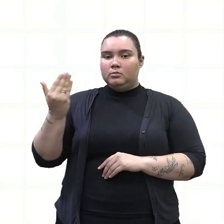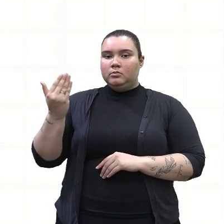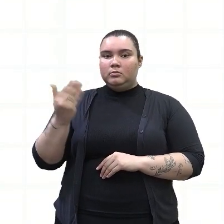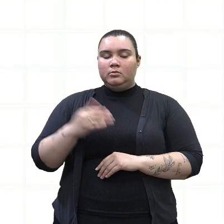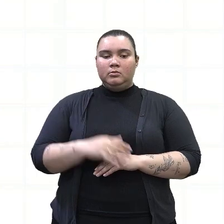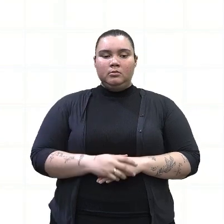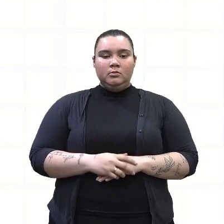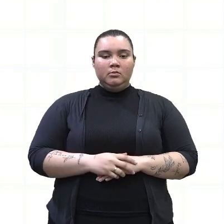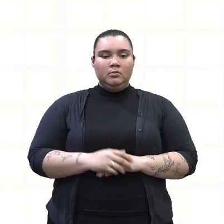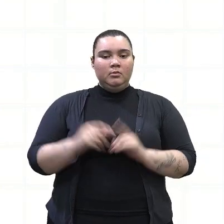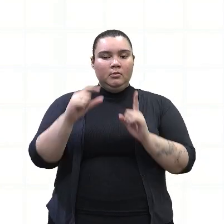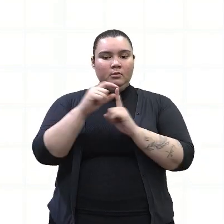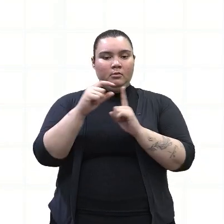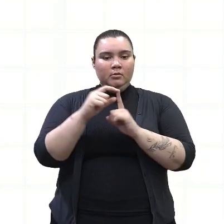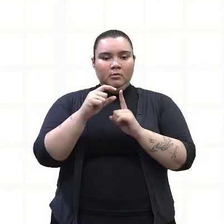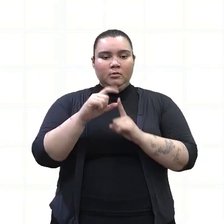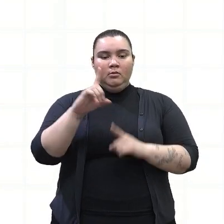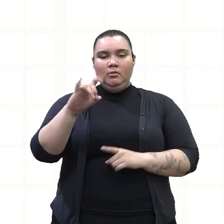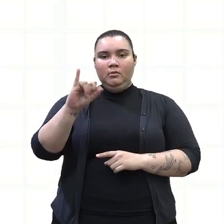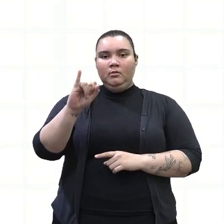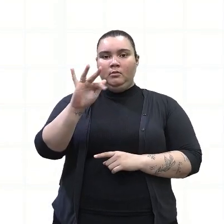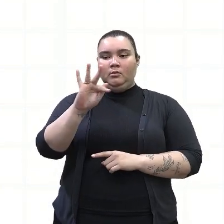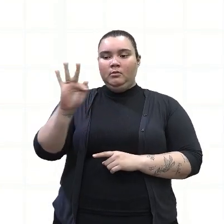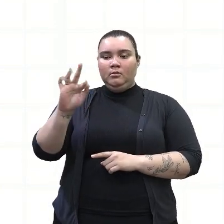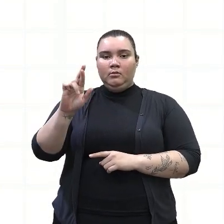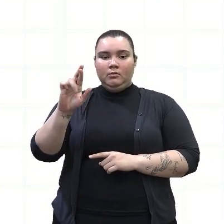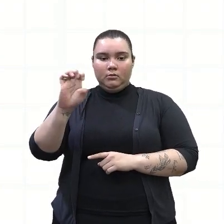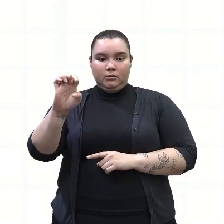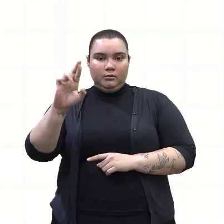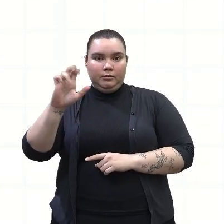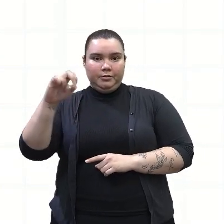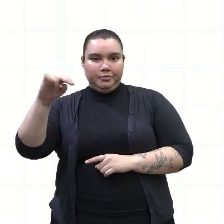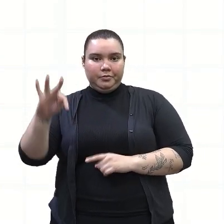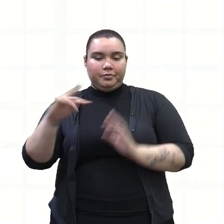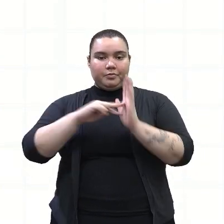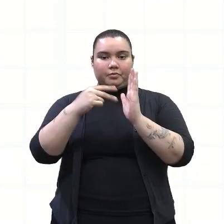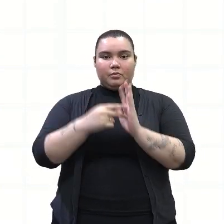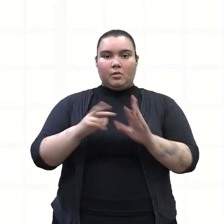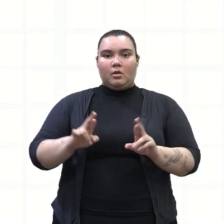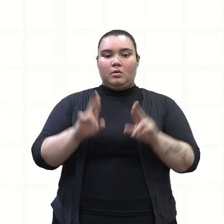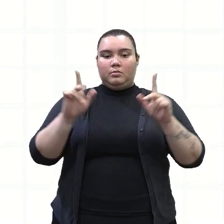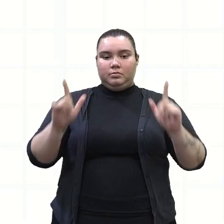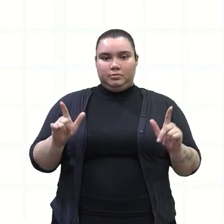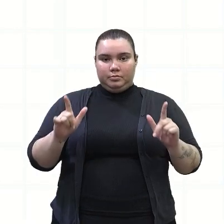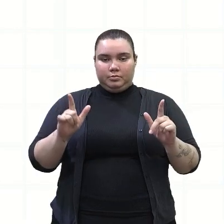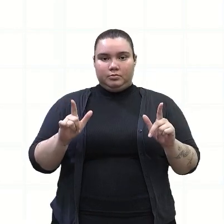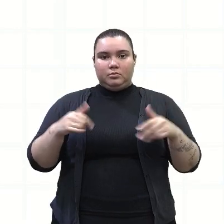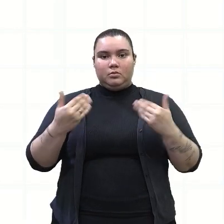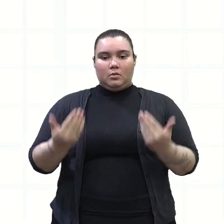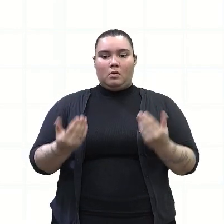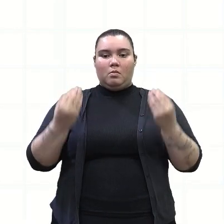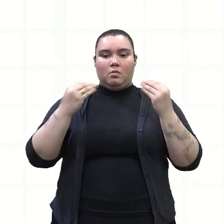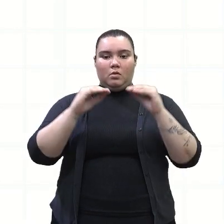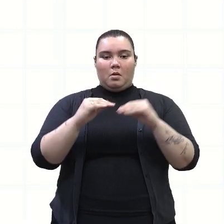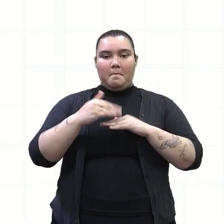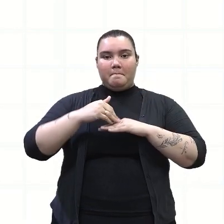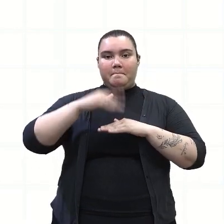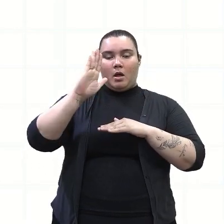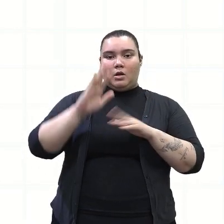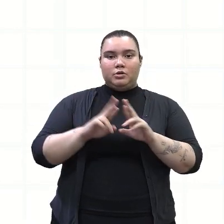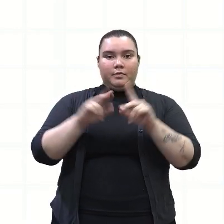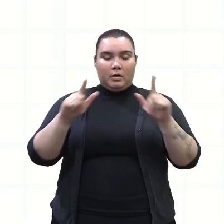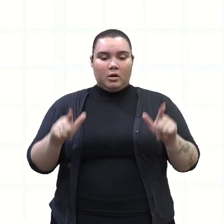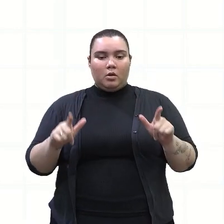Different. A palavra different significa diferente, ok? Eu quero dizer o mais diferente, então eu vou utilizar aqui, ó,